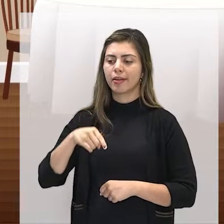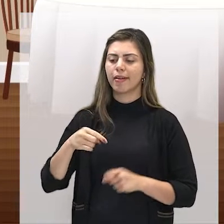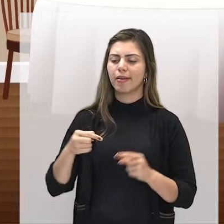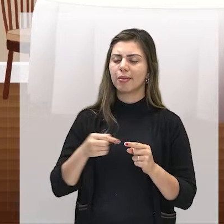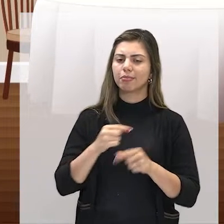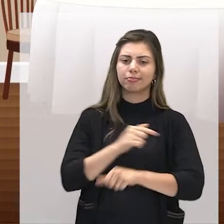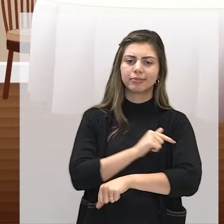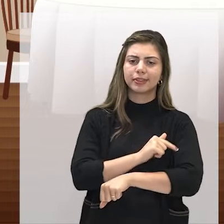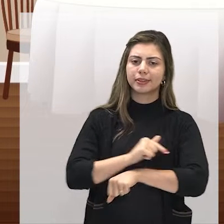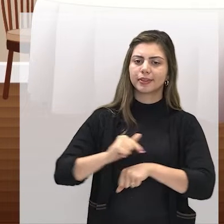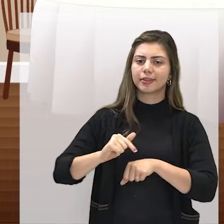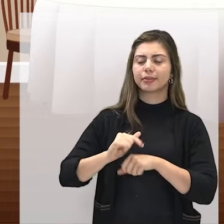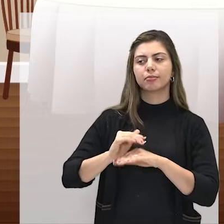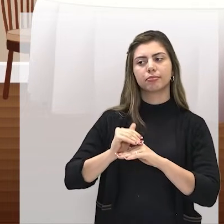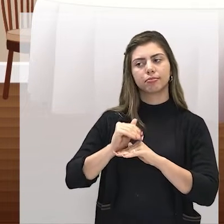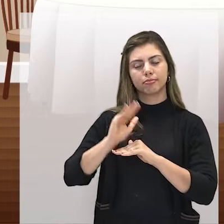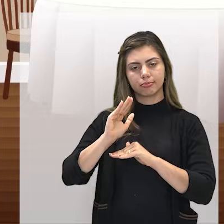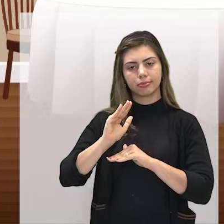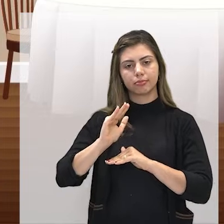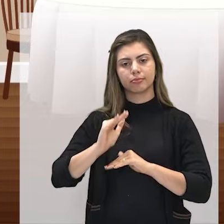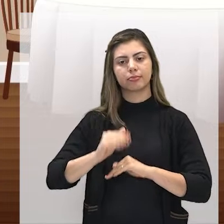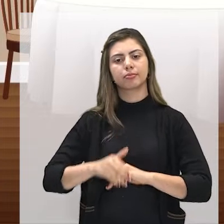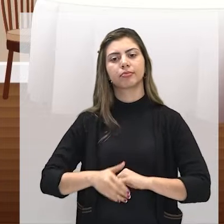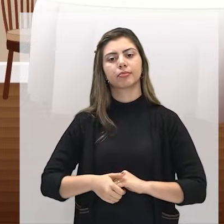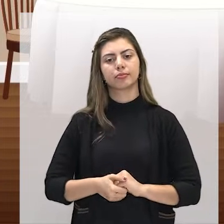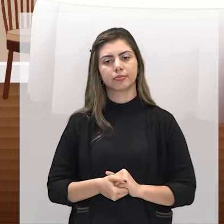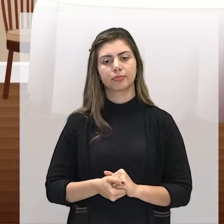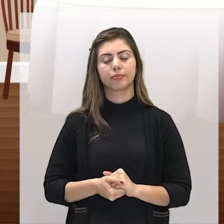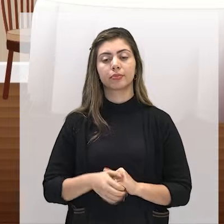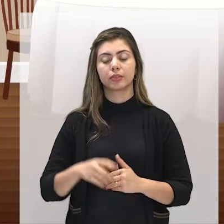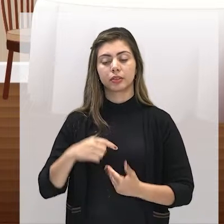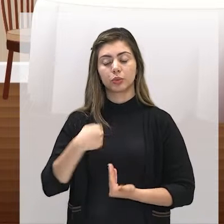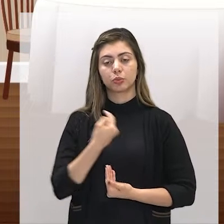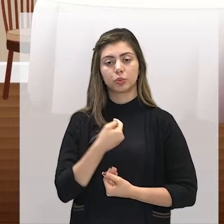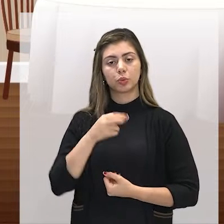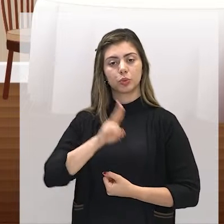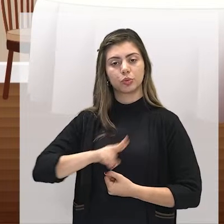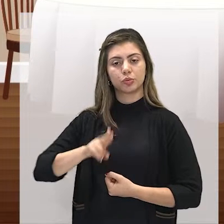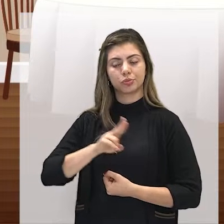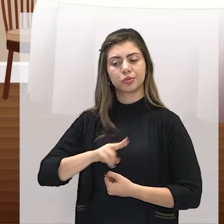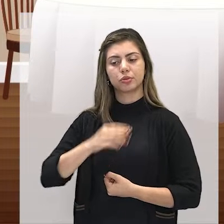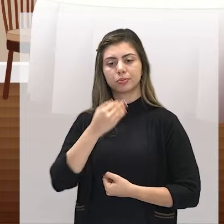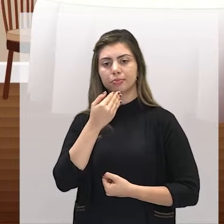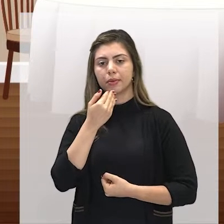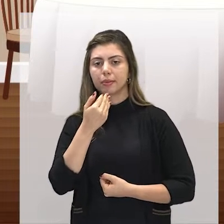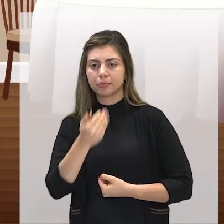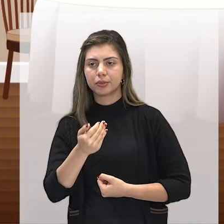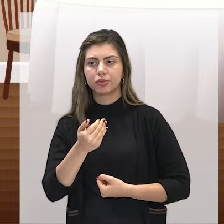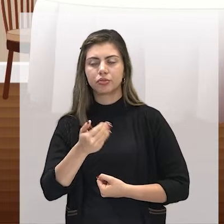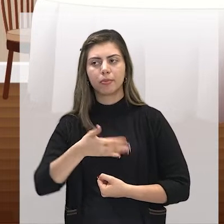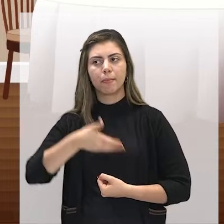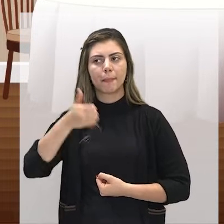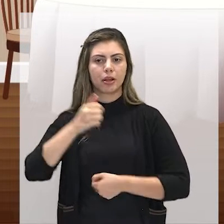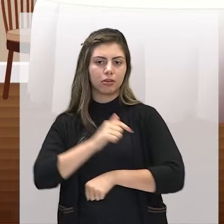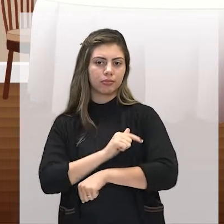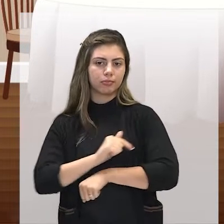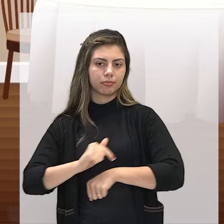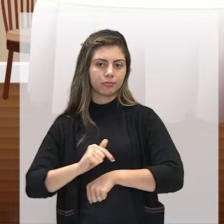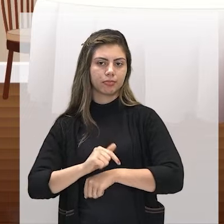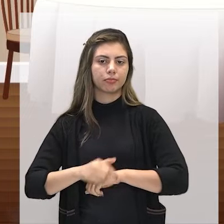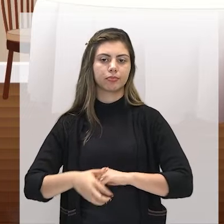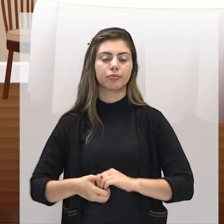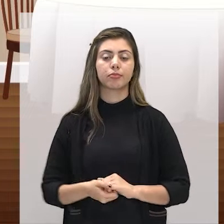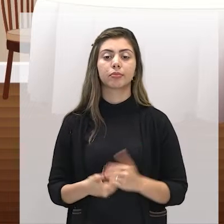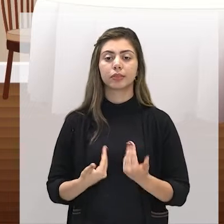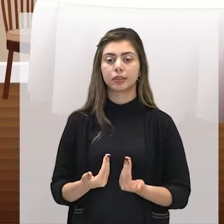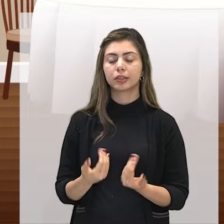educado, né? Ele é uma palavra mais polida. E a gente utiliza, né, nesse sentido, parecer um pouco mais educado. Então, em podendo